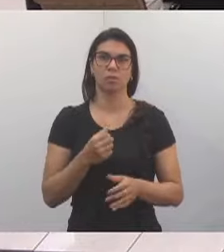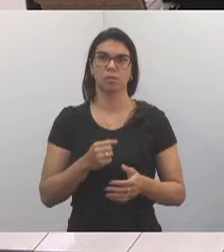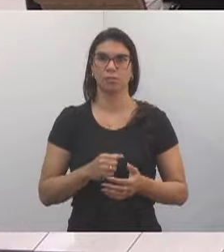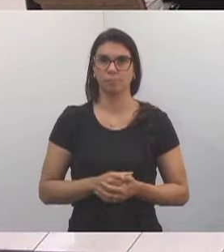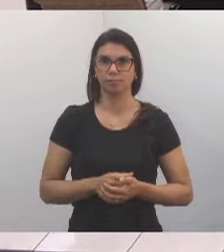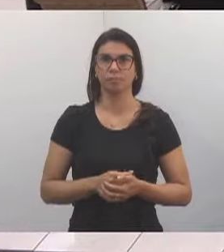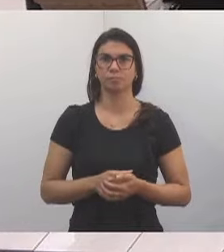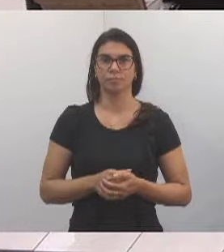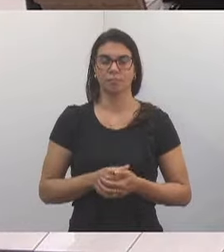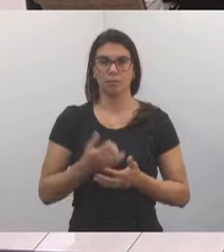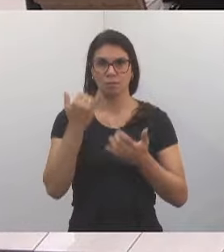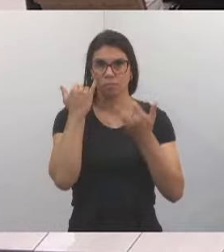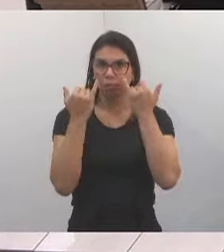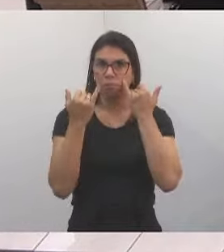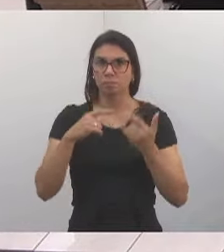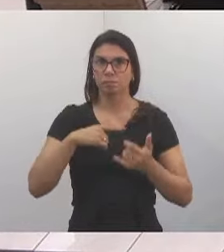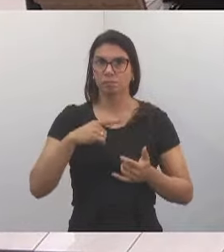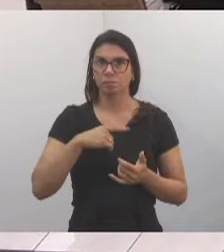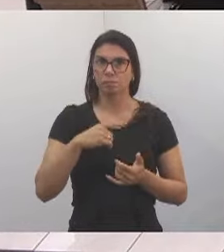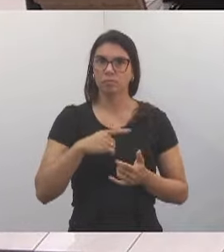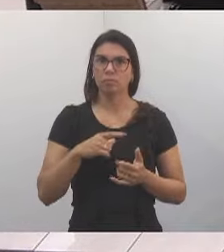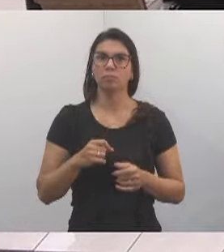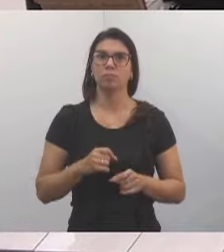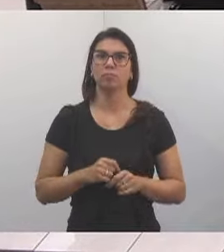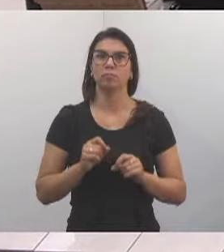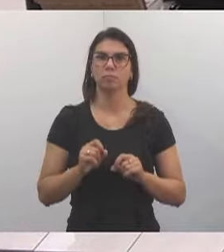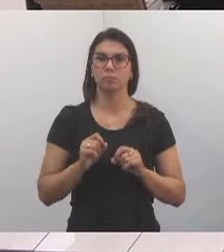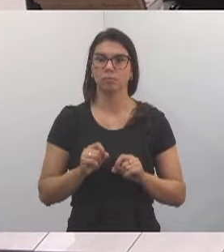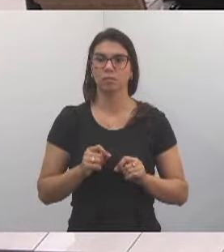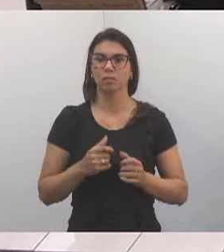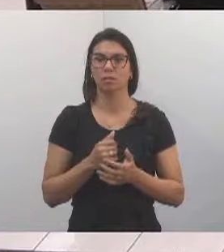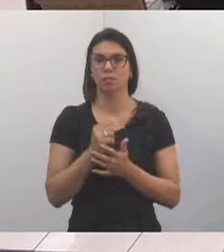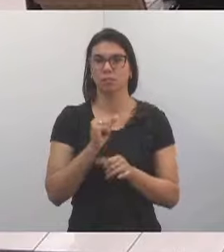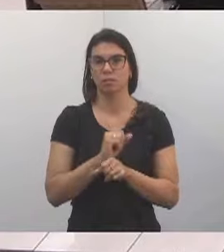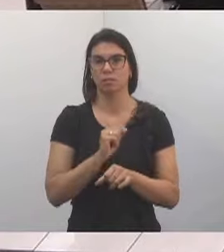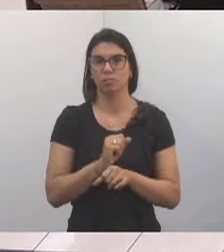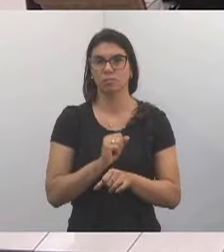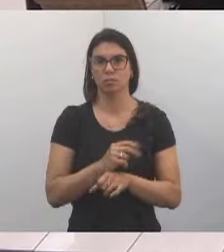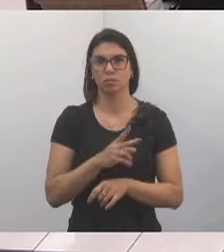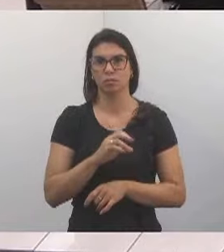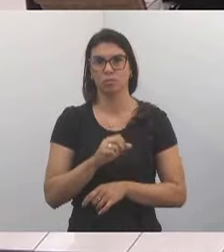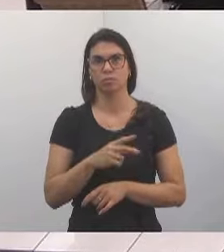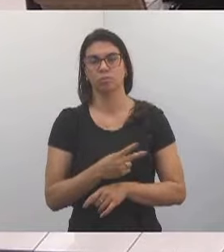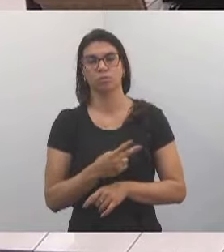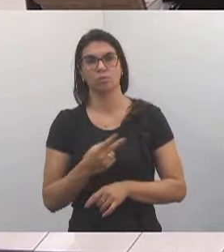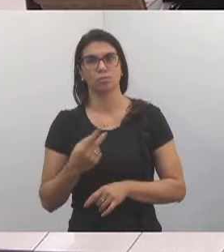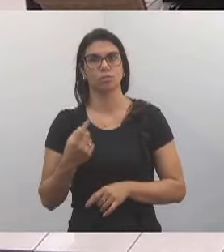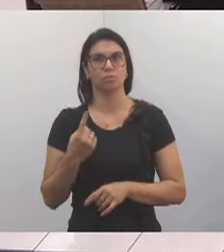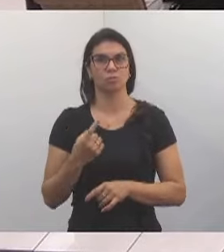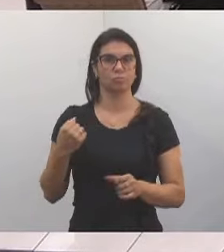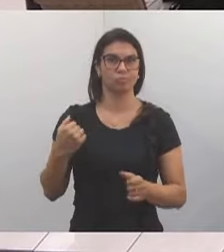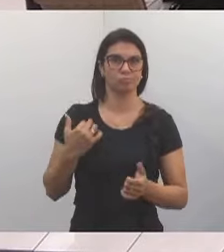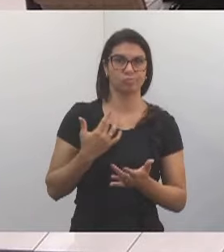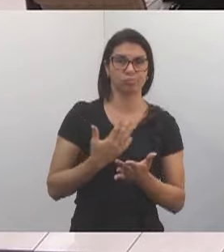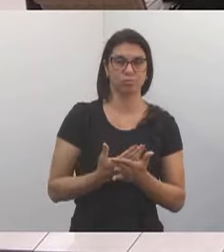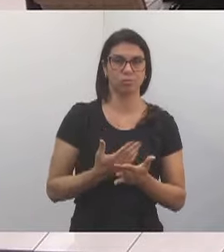Municipal de Saúde, que existe demanda aguardando desde 2021, que as vagas são